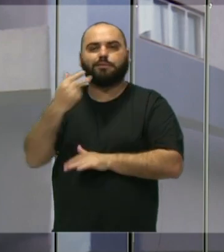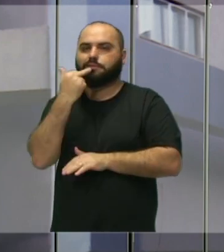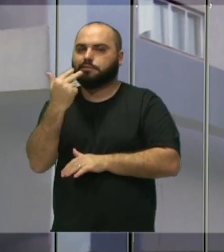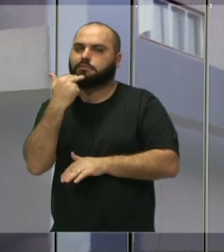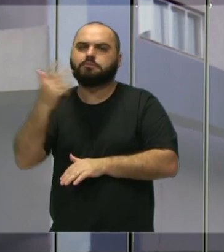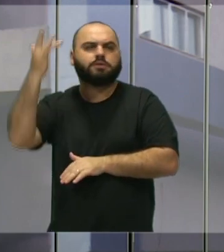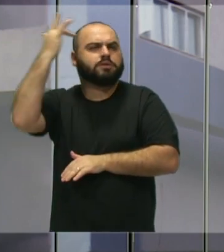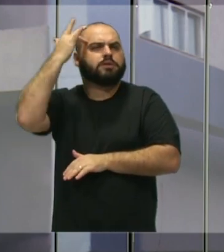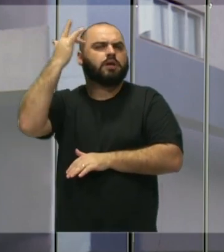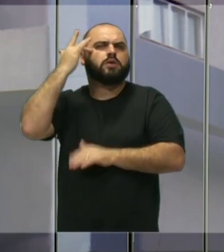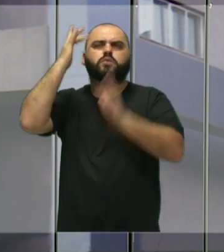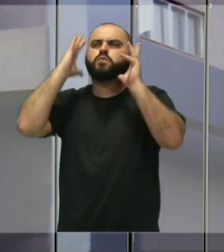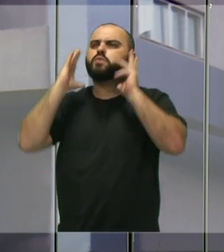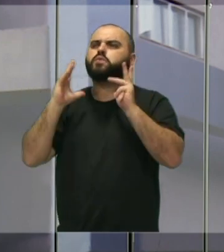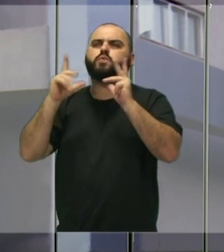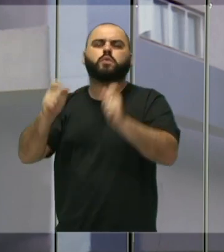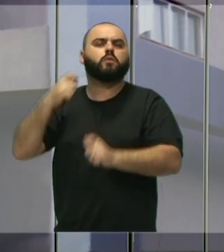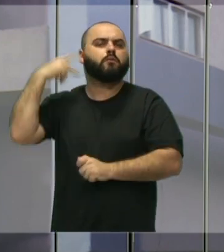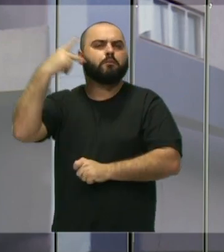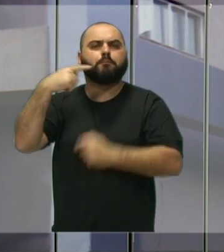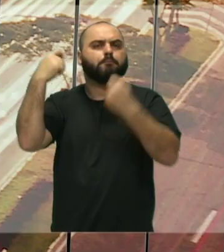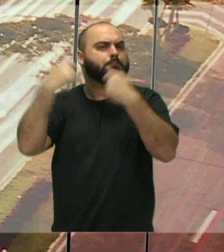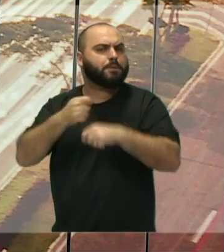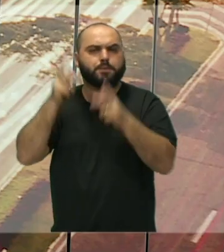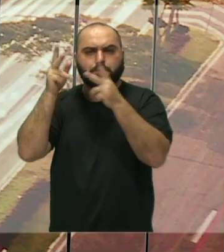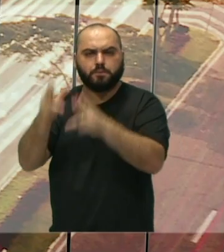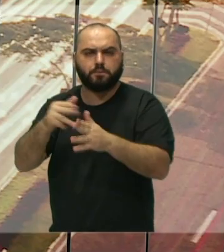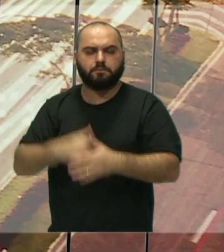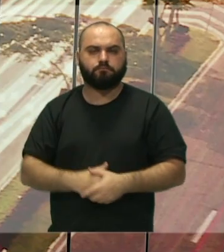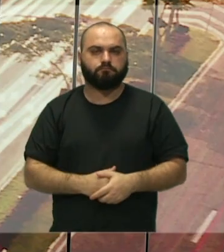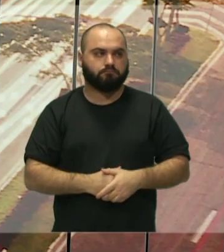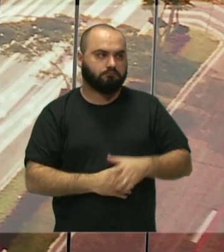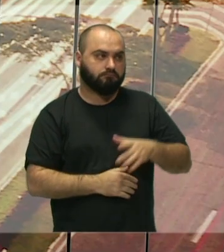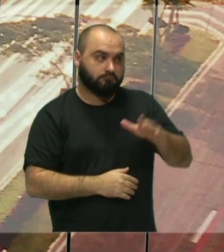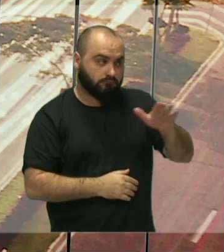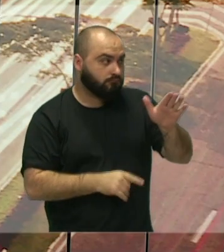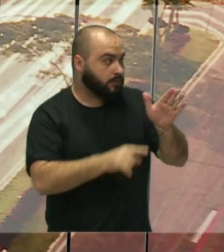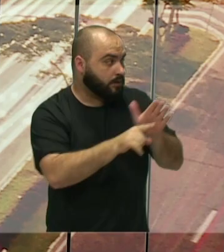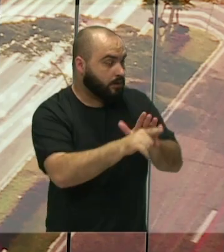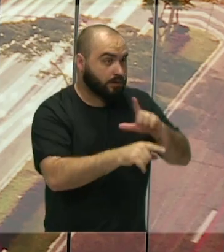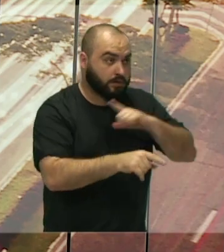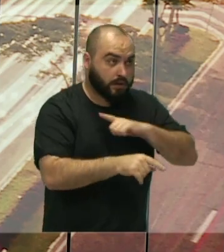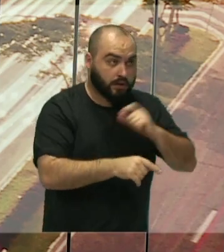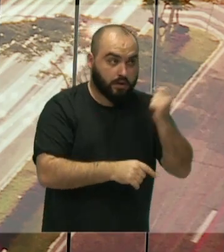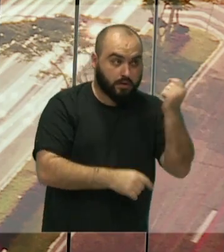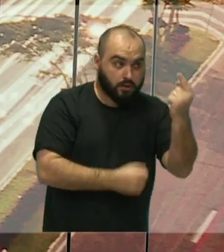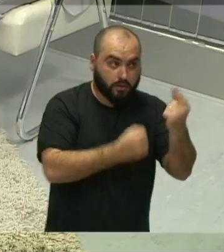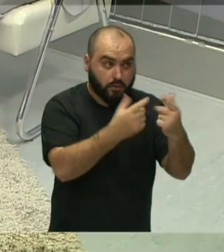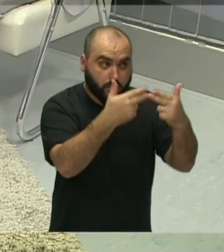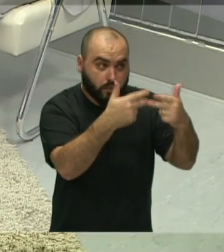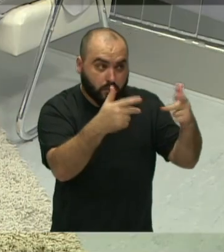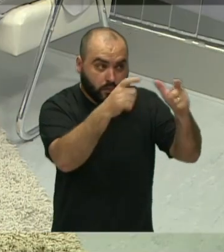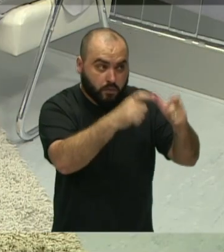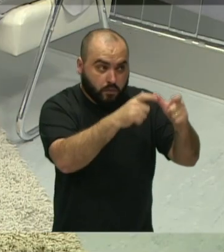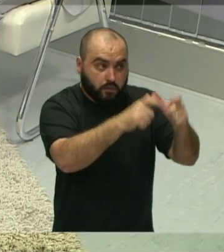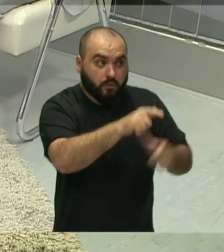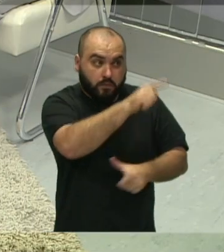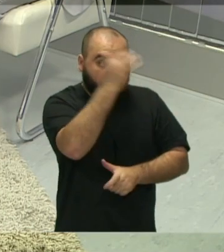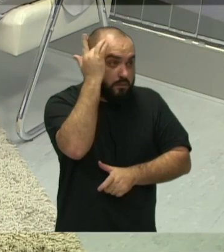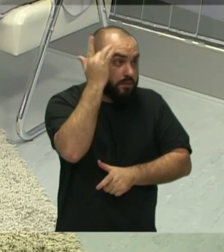todo parlamentar deveria fazer o mesmo. Tem algum setor, alguma área que o senhor acredita que seja essencial uma atenção um